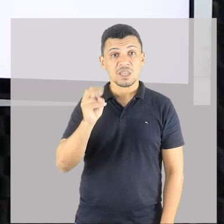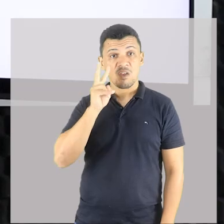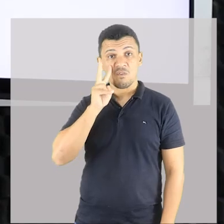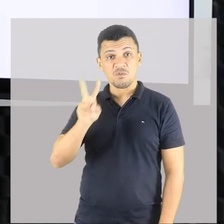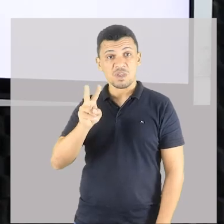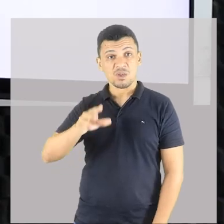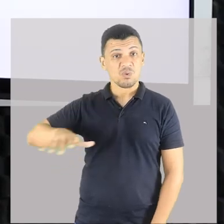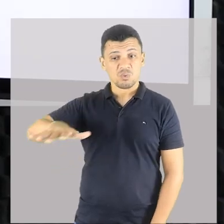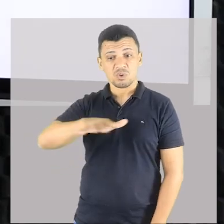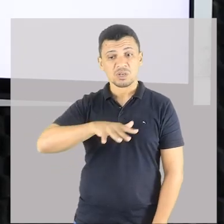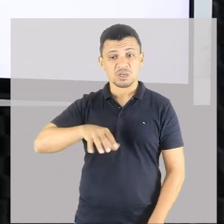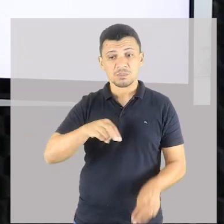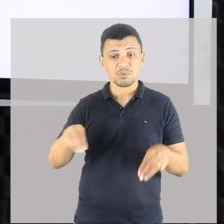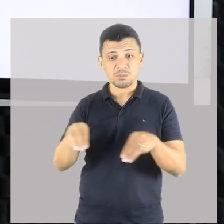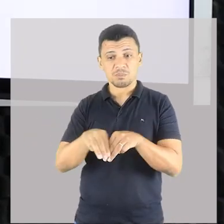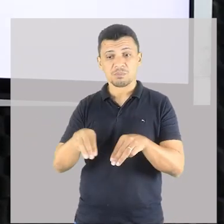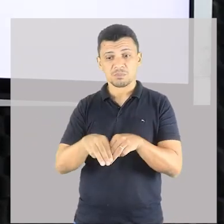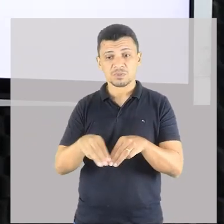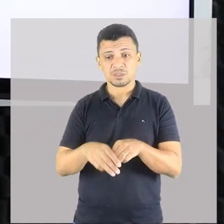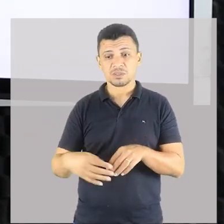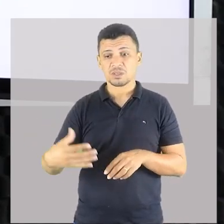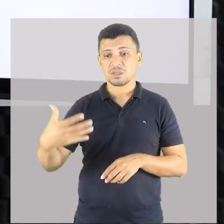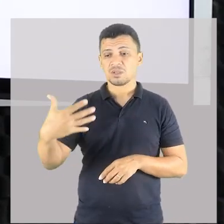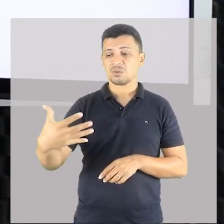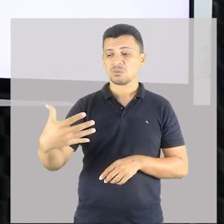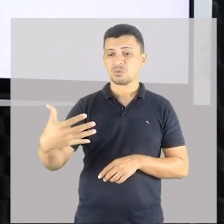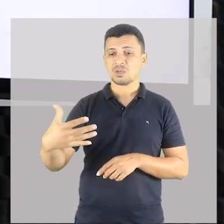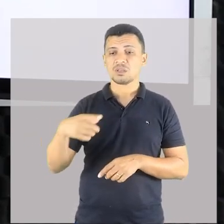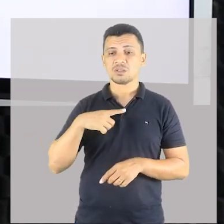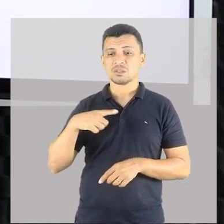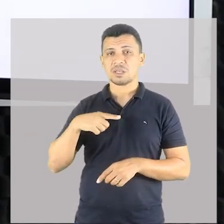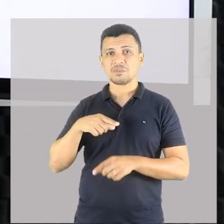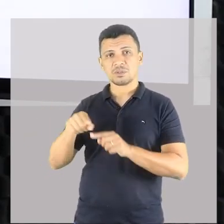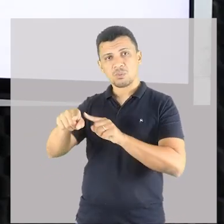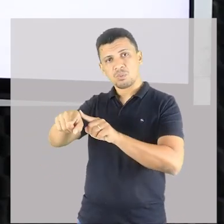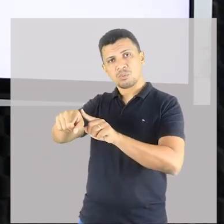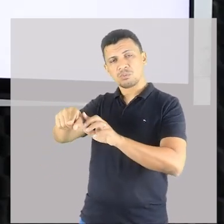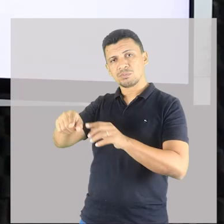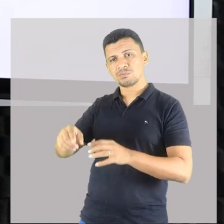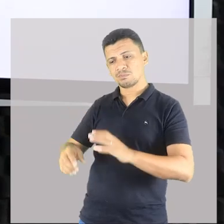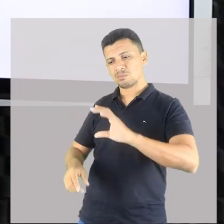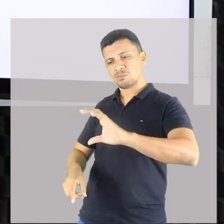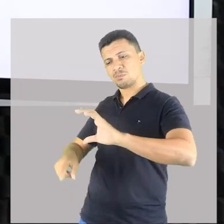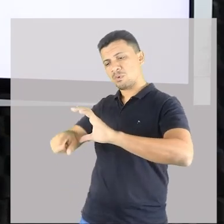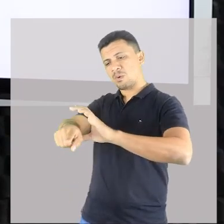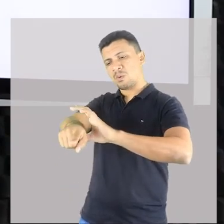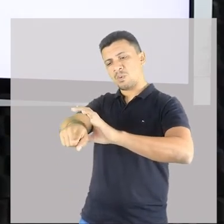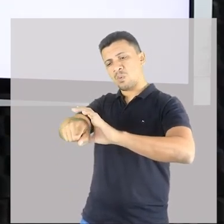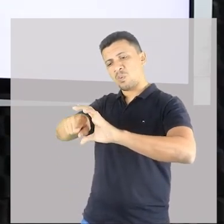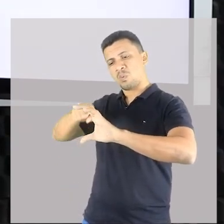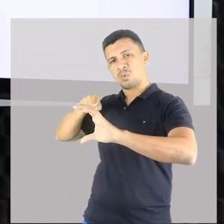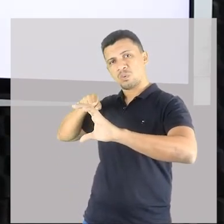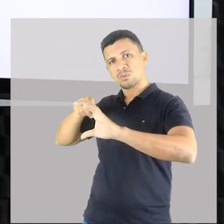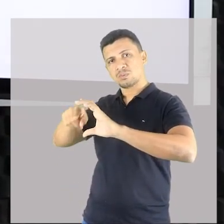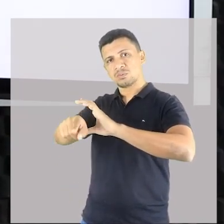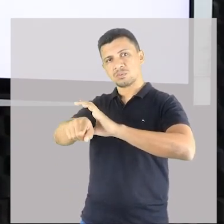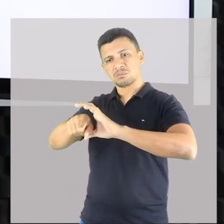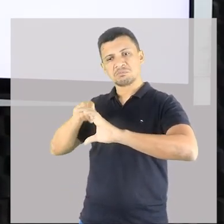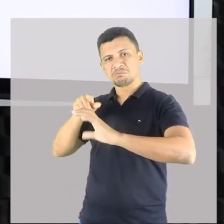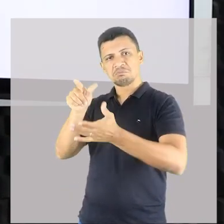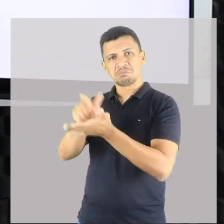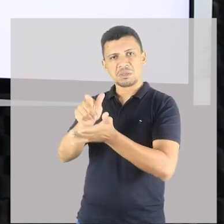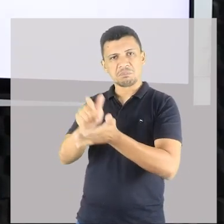campo magnético sairia assim, ó, do meio da esfera, assim, ó, da espira. Sairia da folha de papel